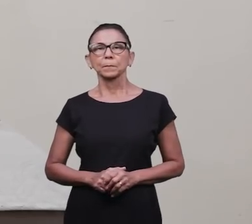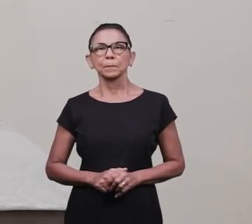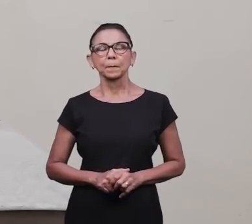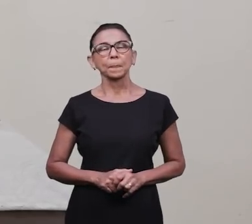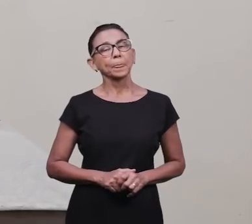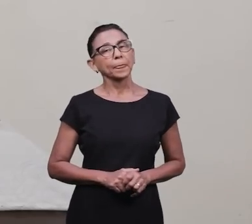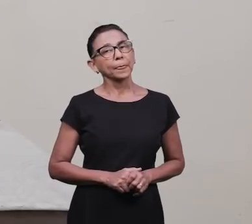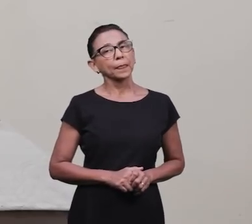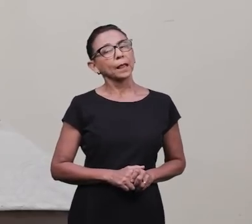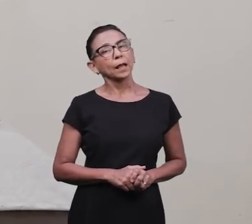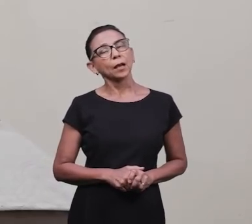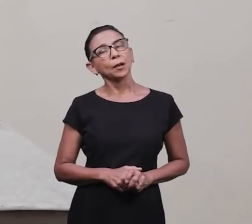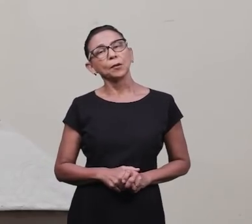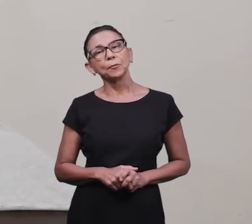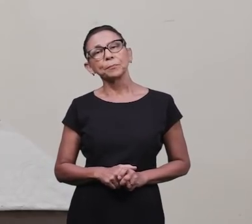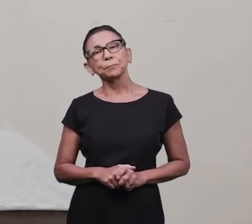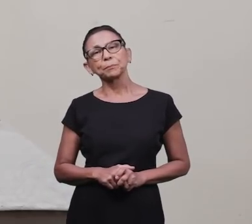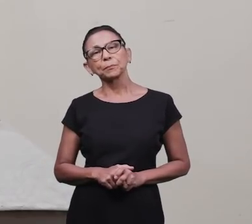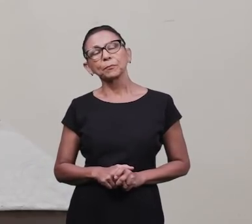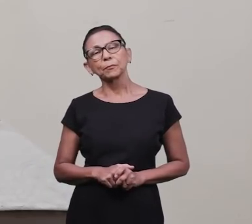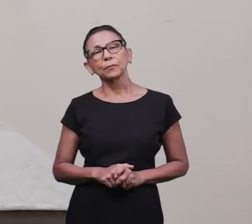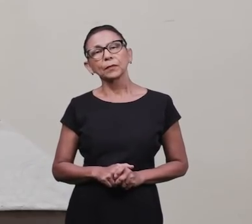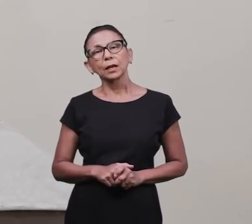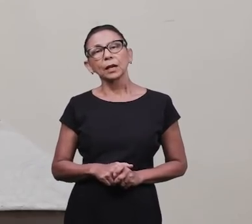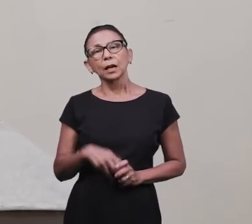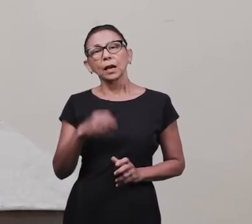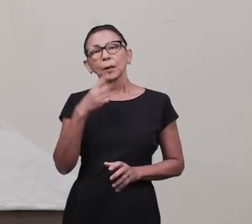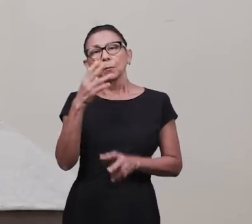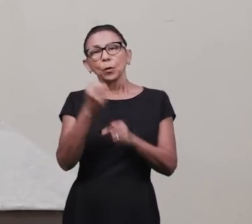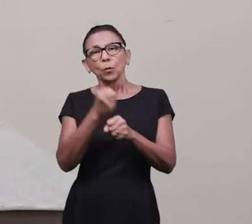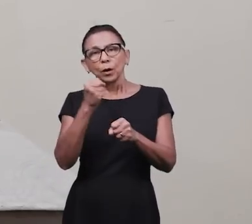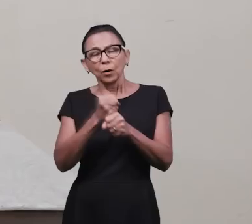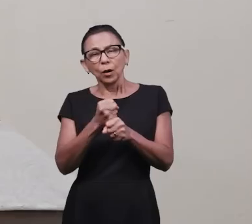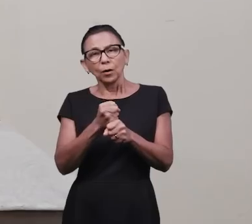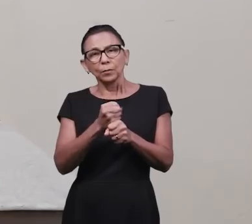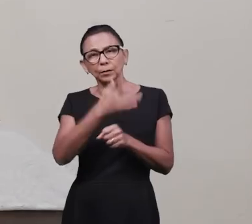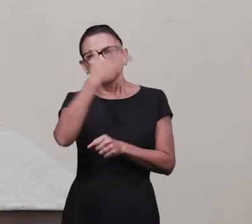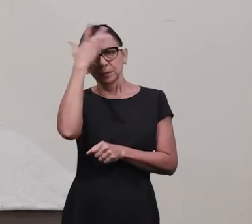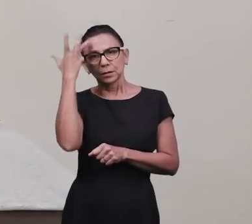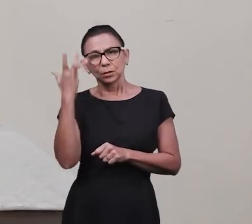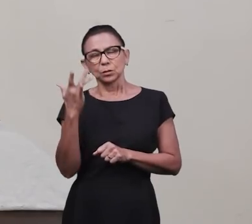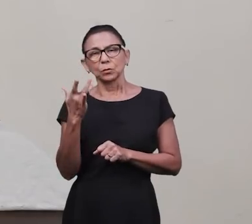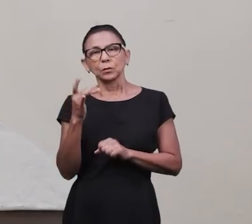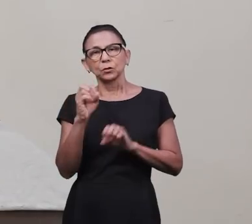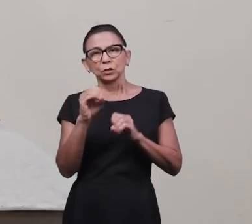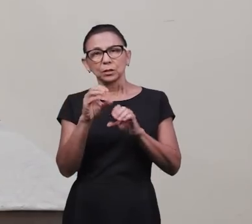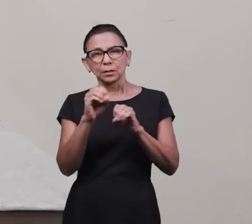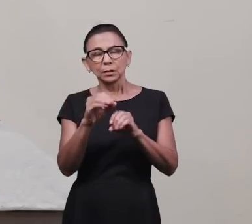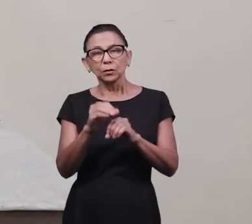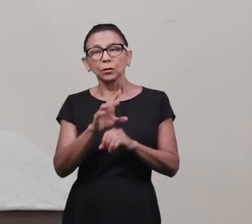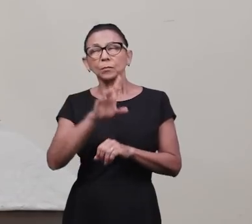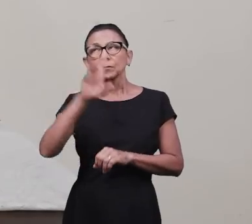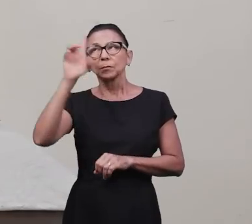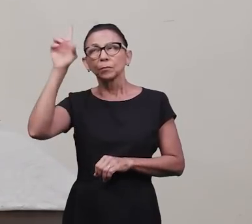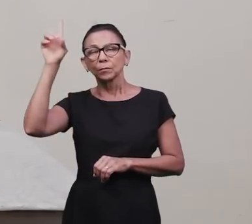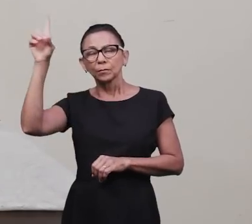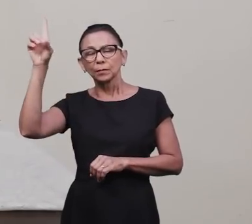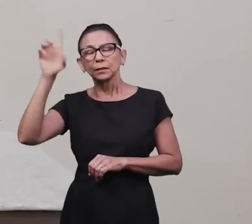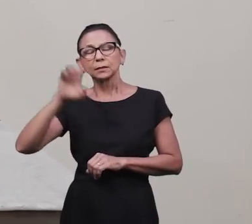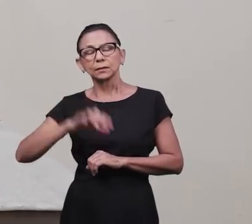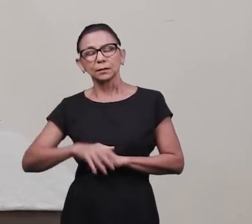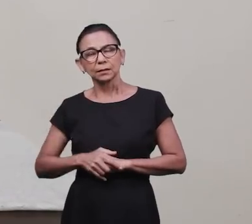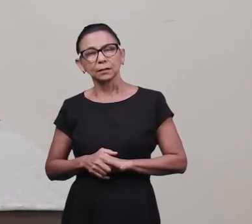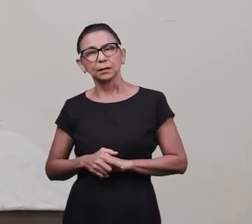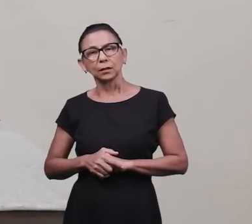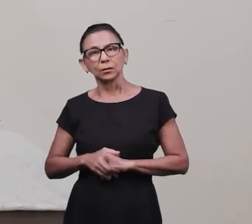a concluirá até o dia de Jesus Cristo. Irmãos, Deus iniciou uma